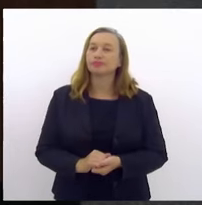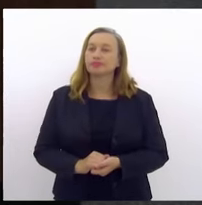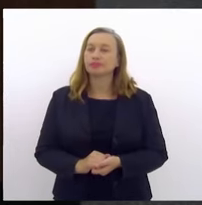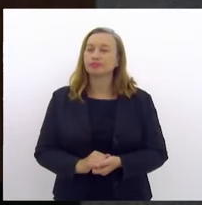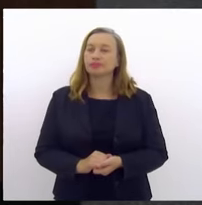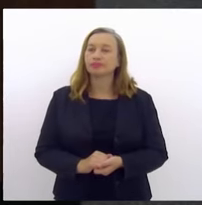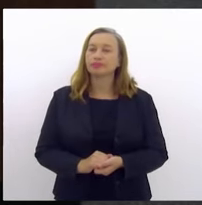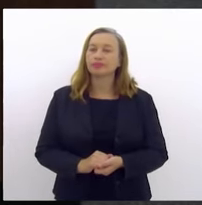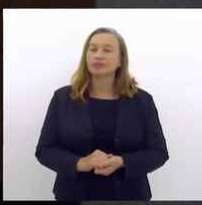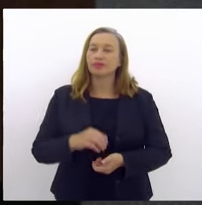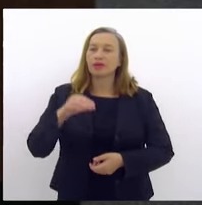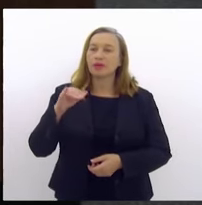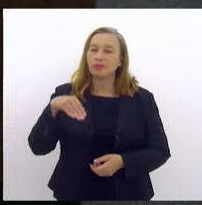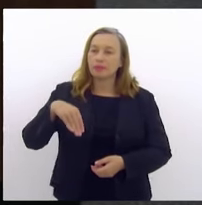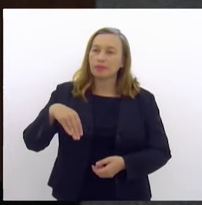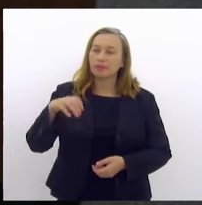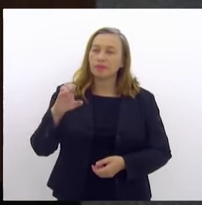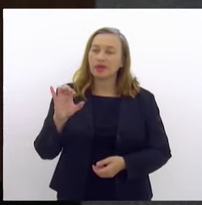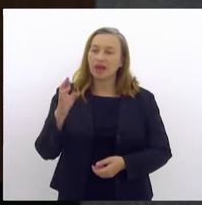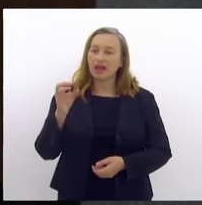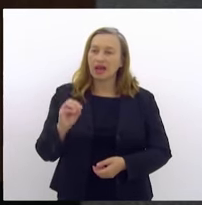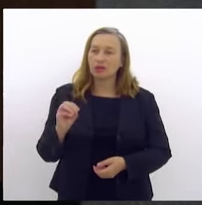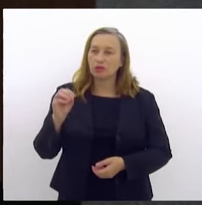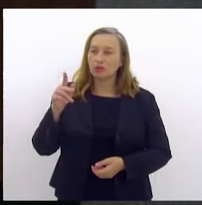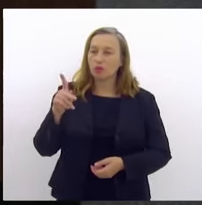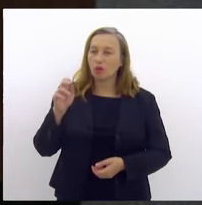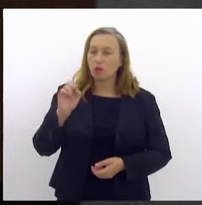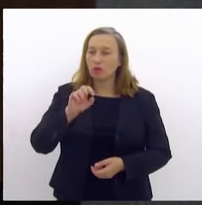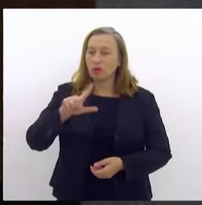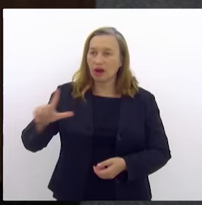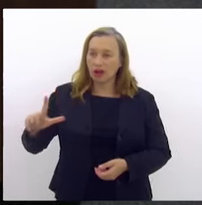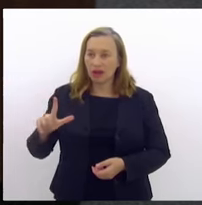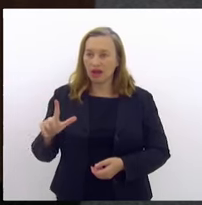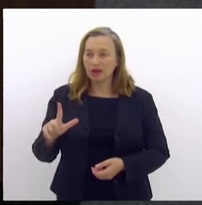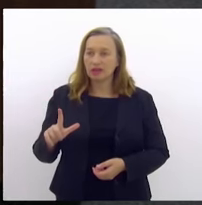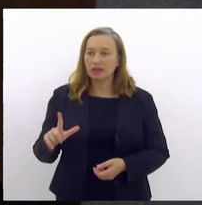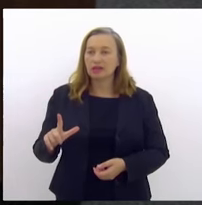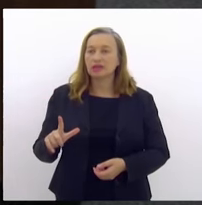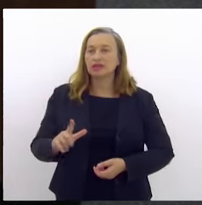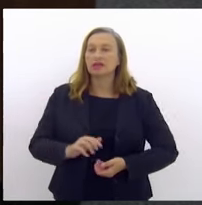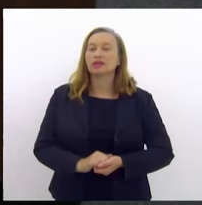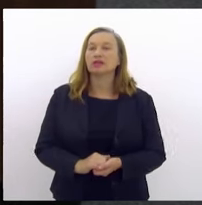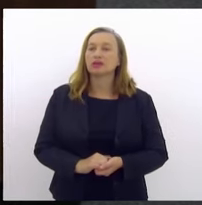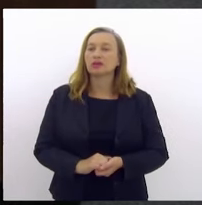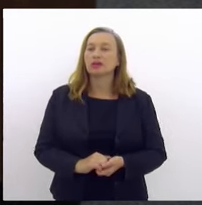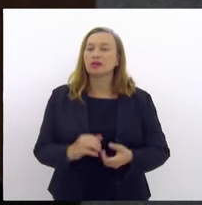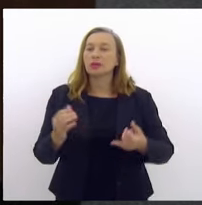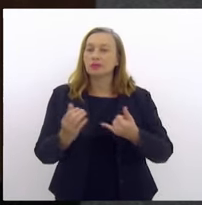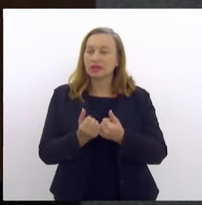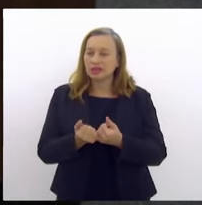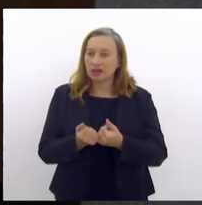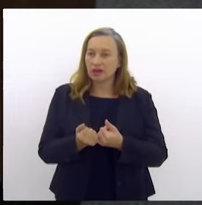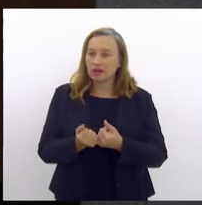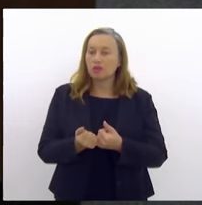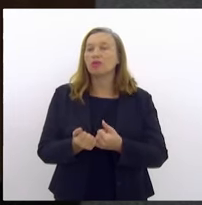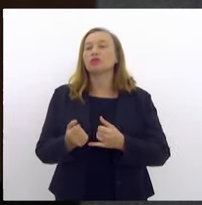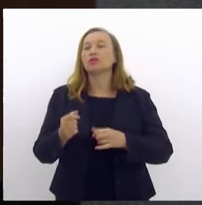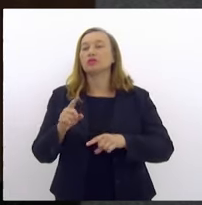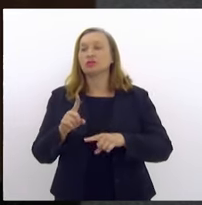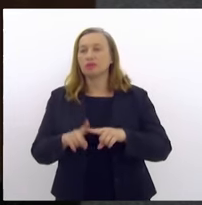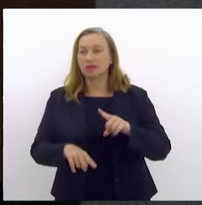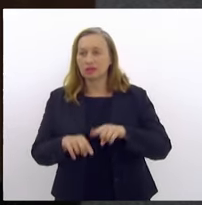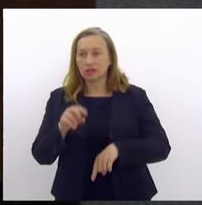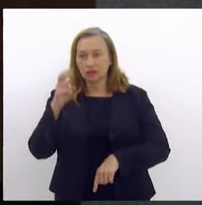nosso mercado popular da cidade de Niterói, mercado central municipal, em patrimônio imaterial,